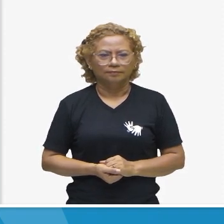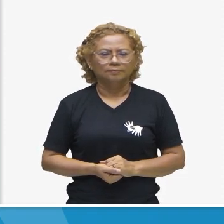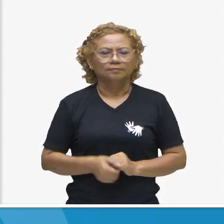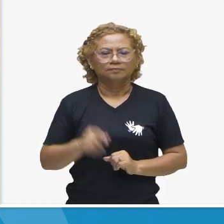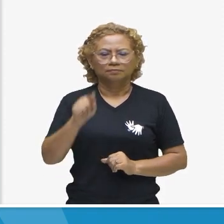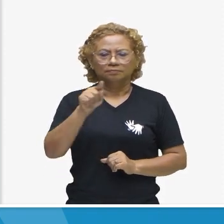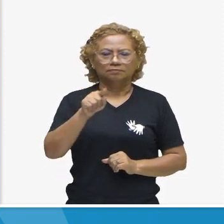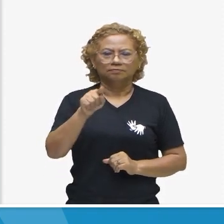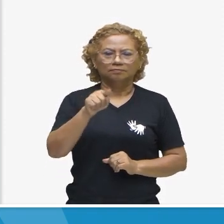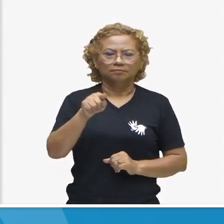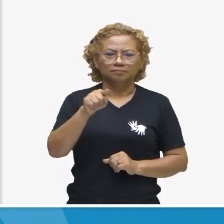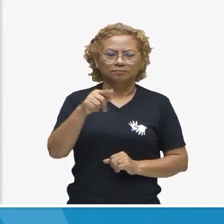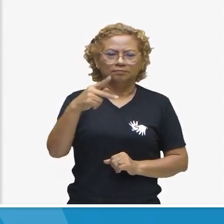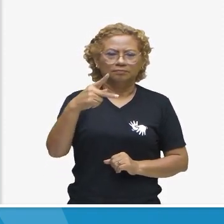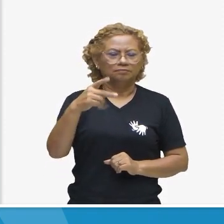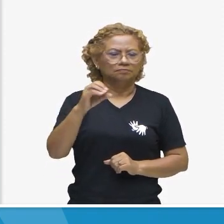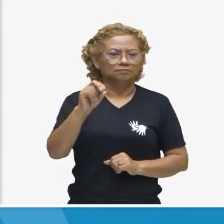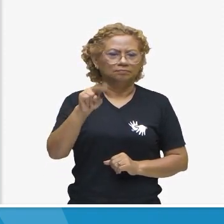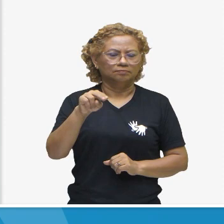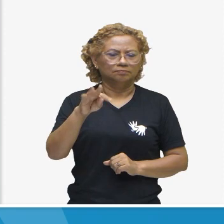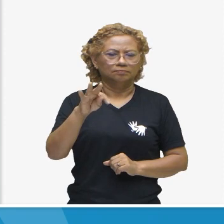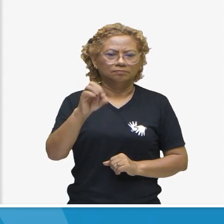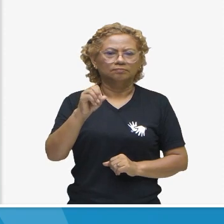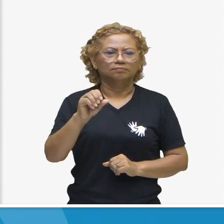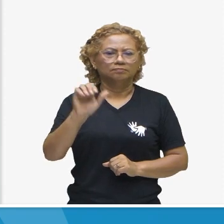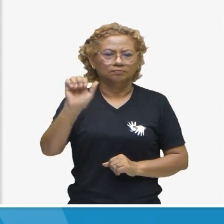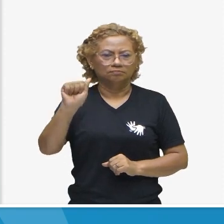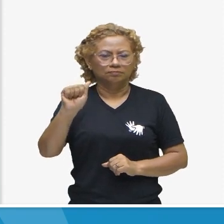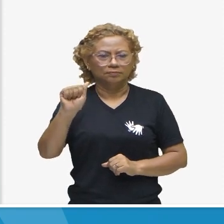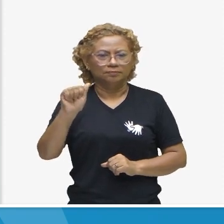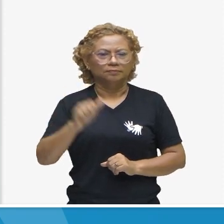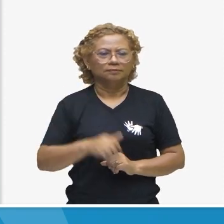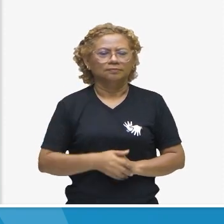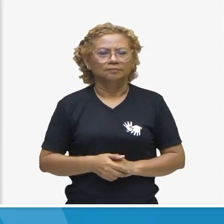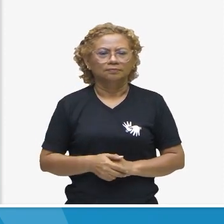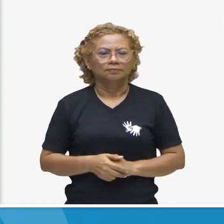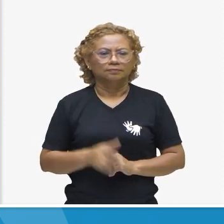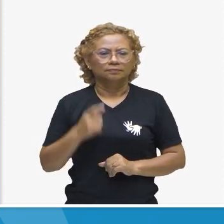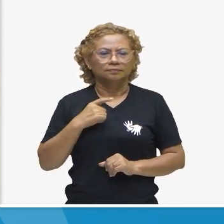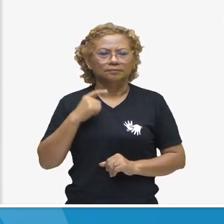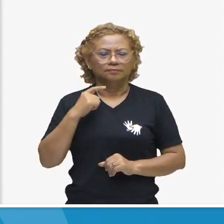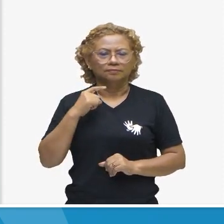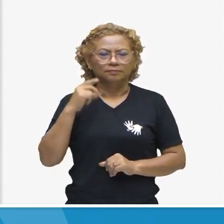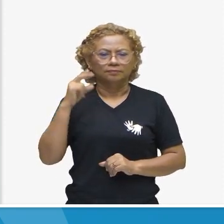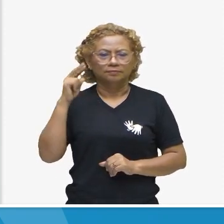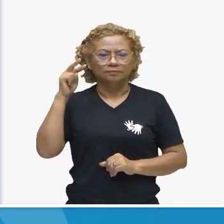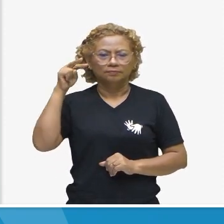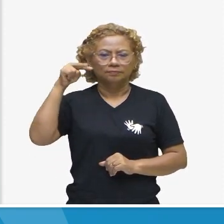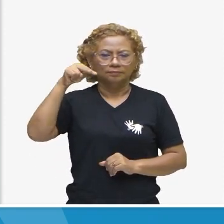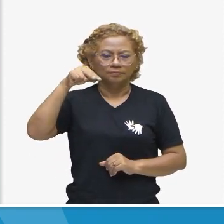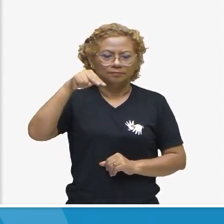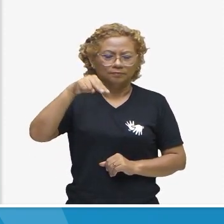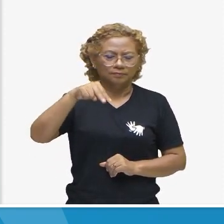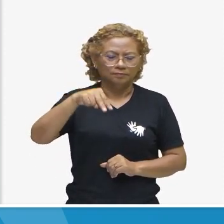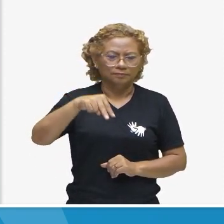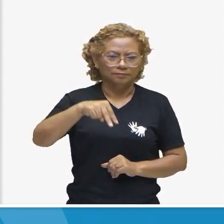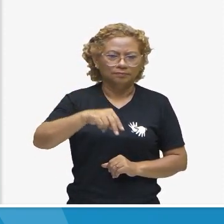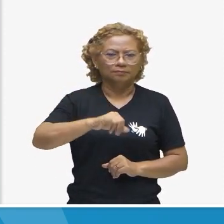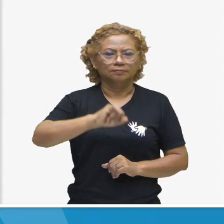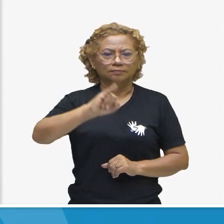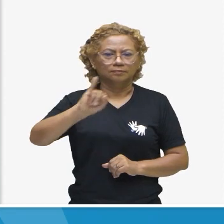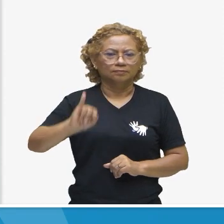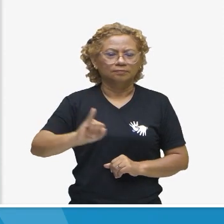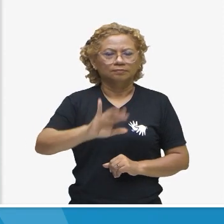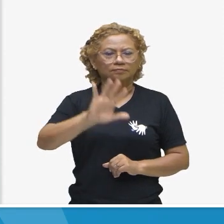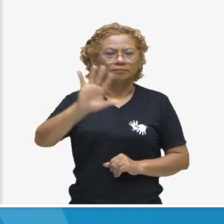qualquer que eu vou chamar de ponto A. E esse ponto, ele vai projetar uma imagem, tá? Ele